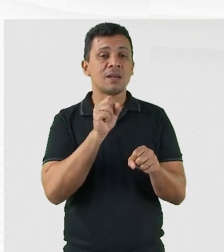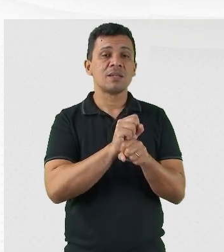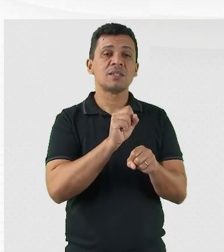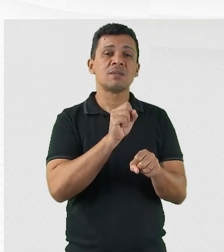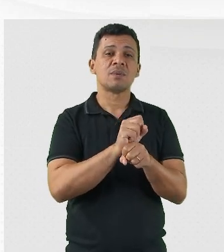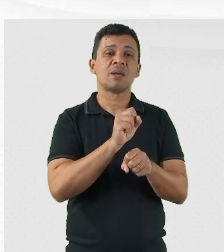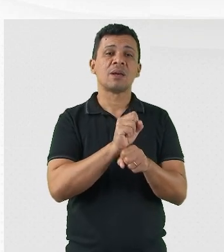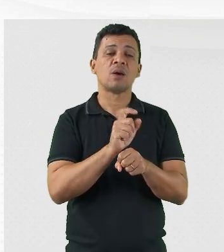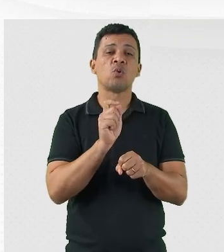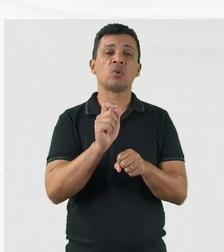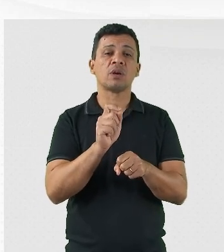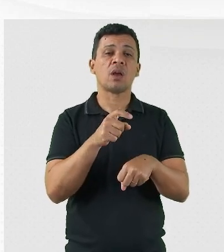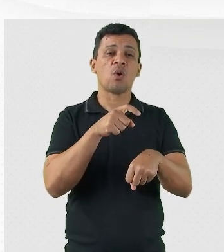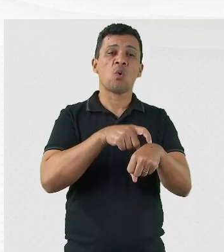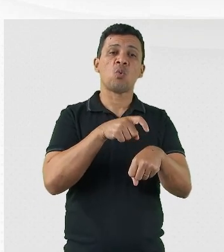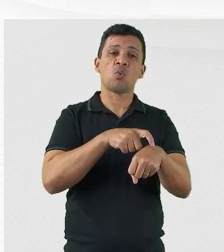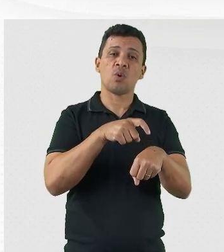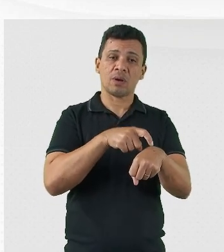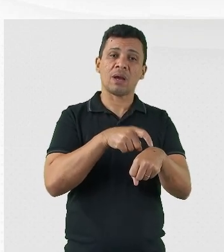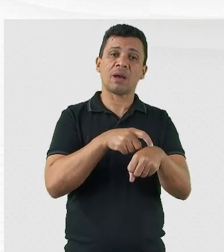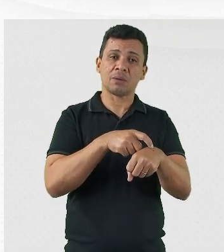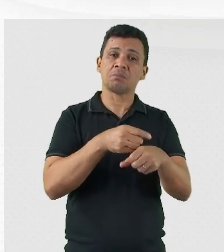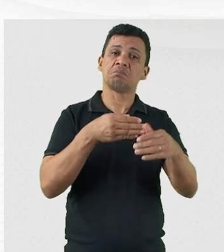aguardar o horário do check-in.